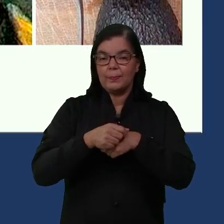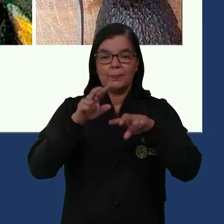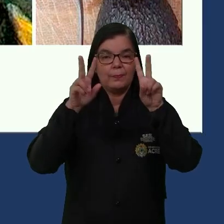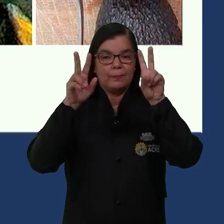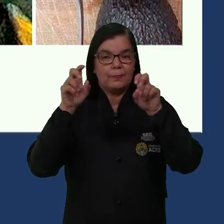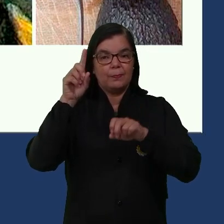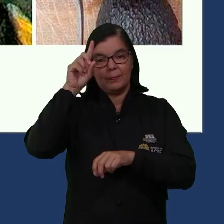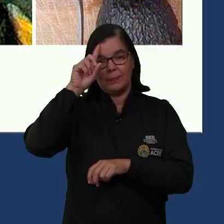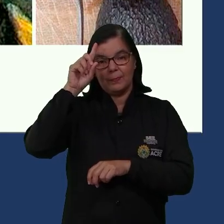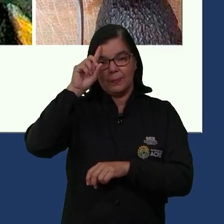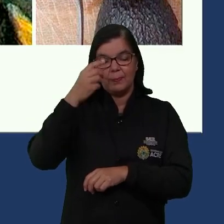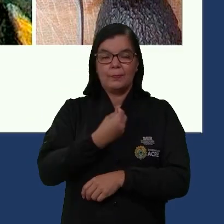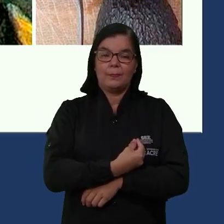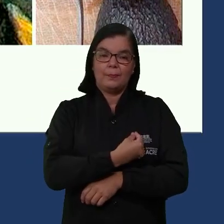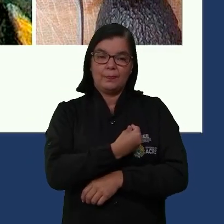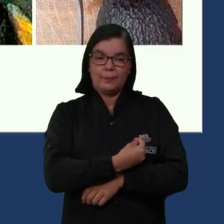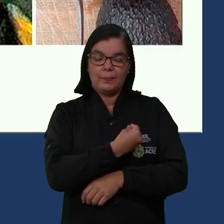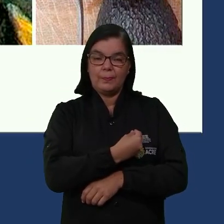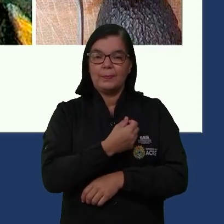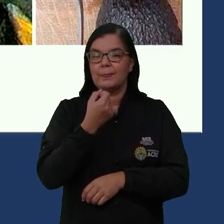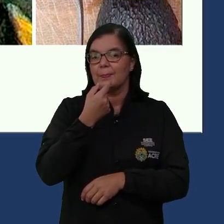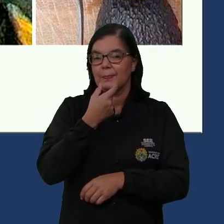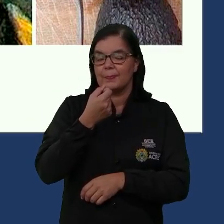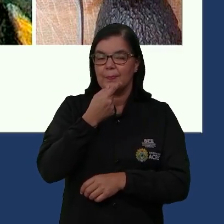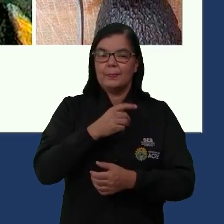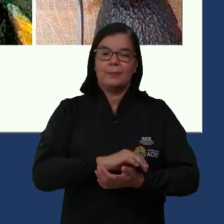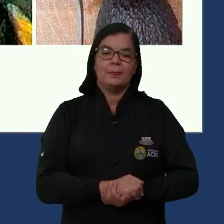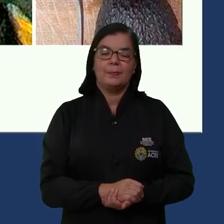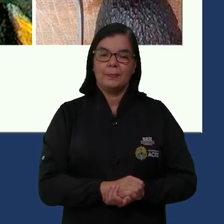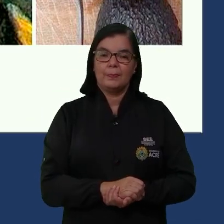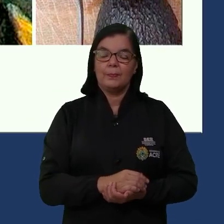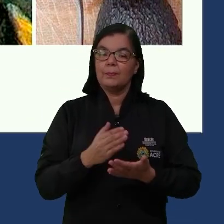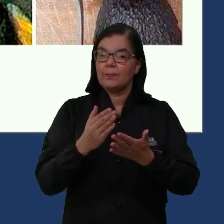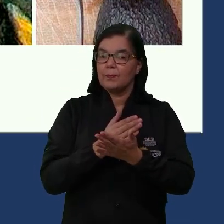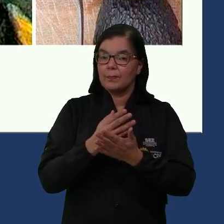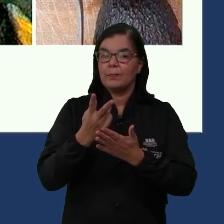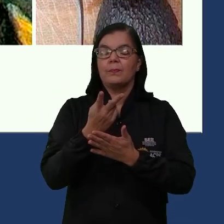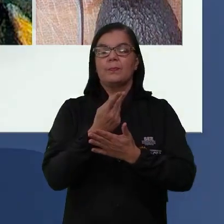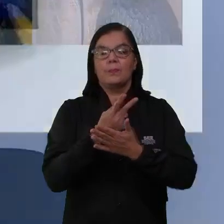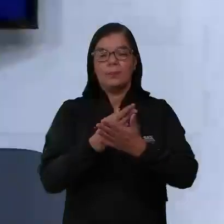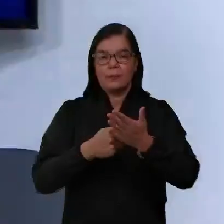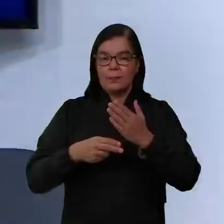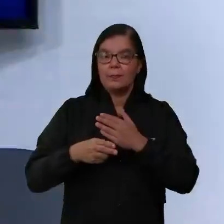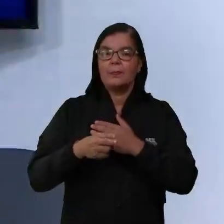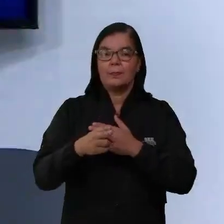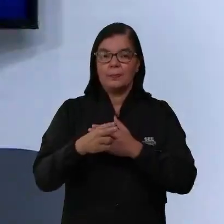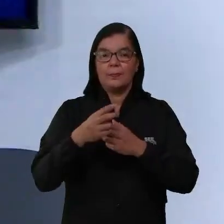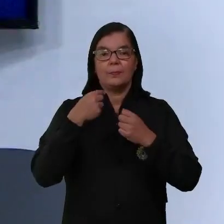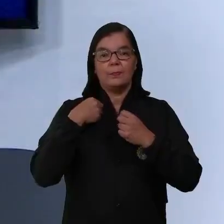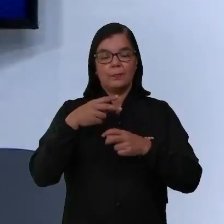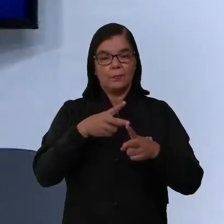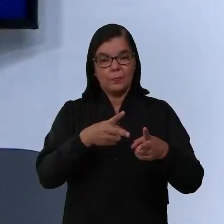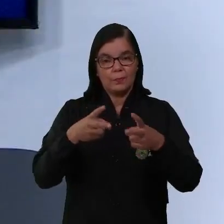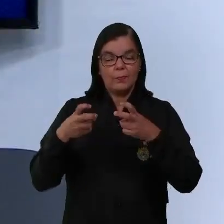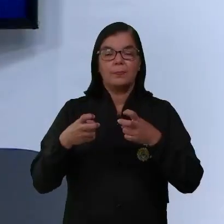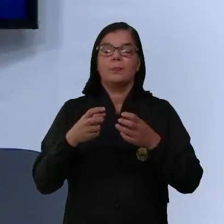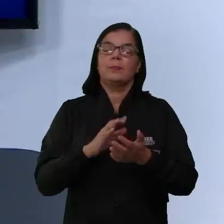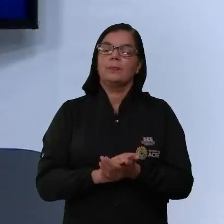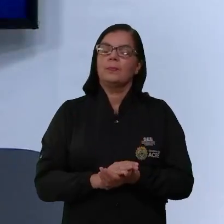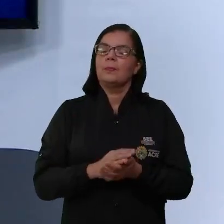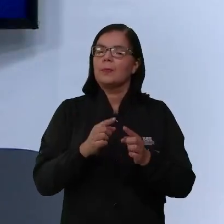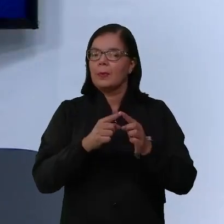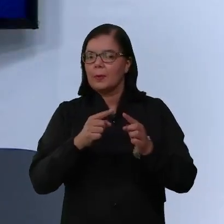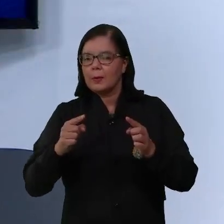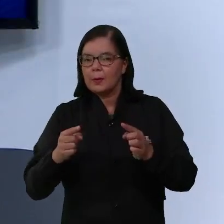temas existenciais do cotidiano e do humor. Então, algumas obras, elas permanecem em evidência durante muito